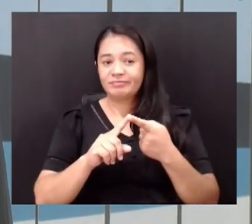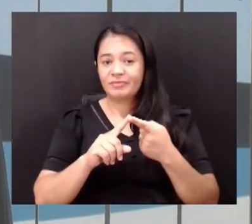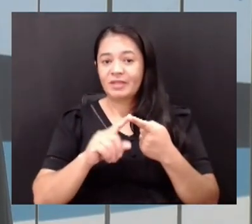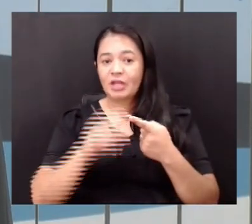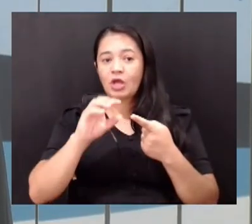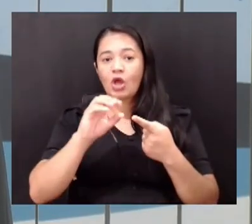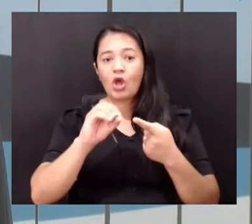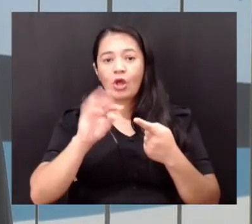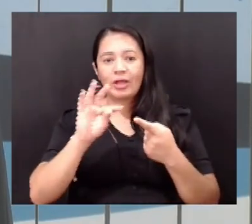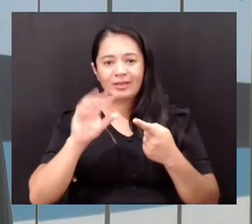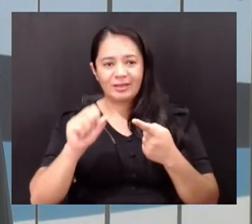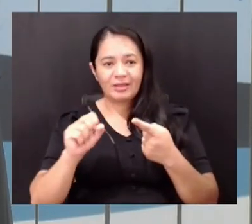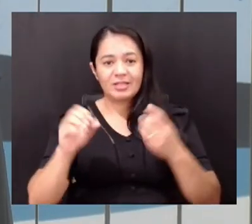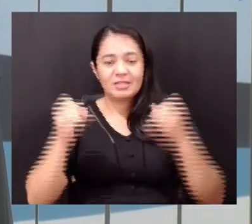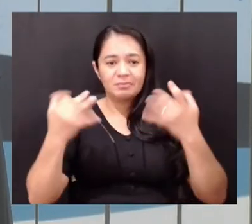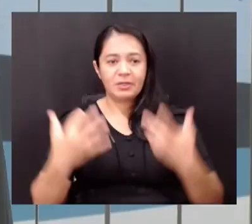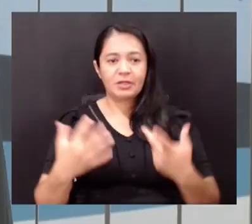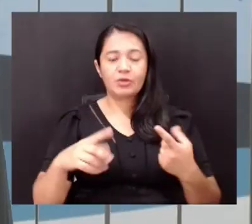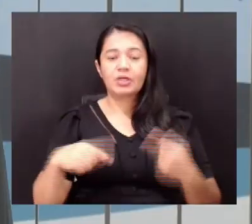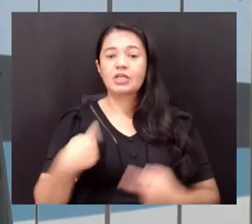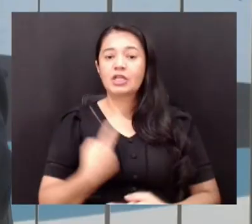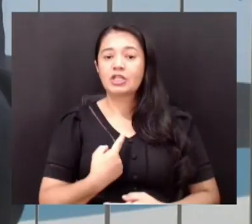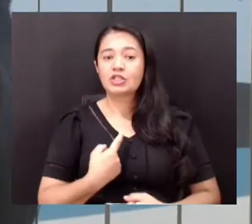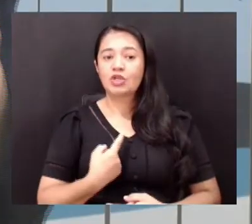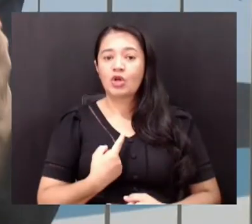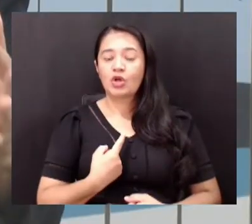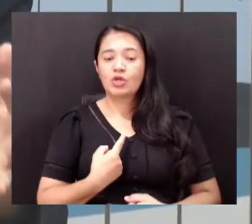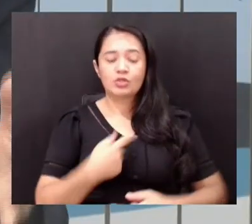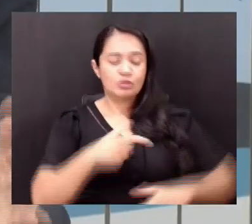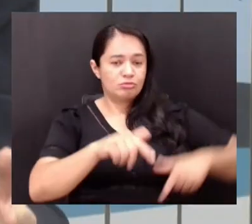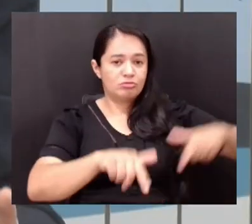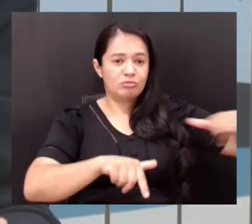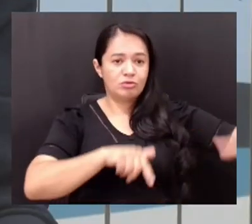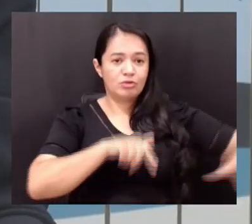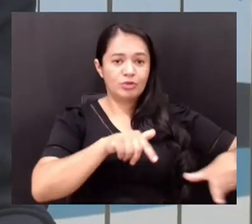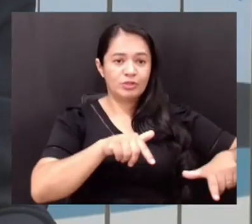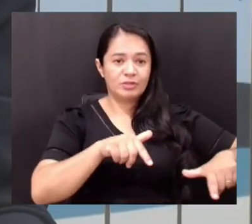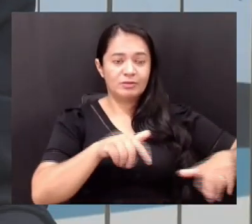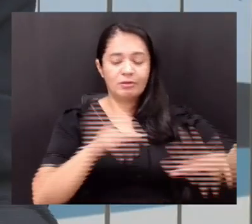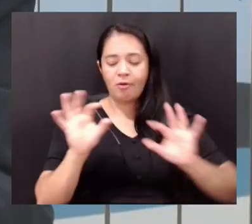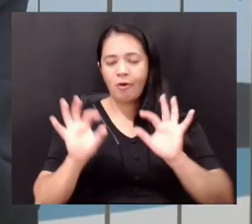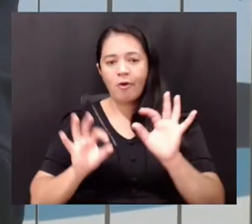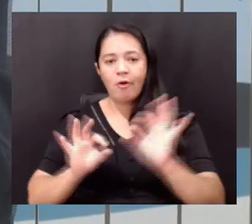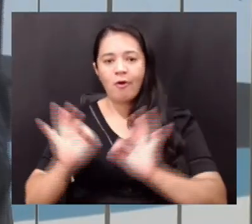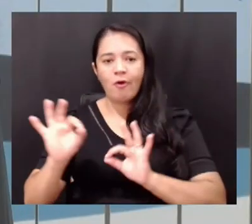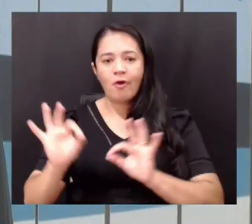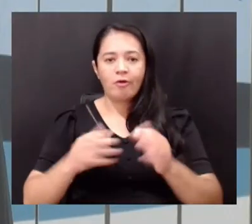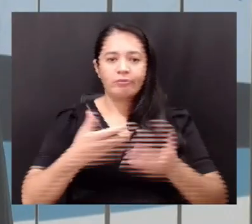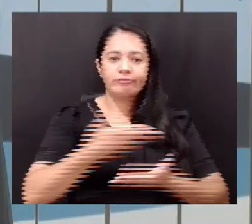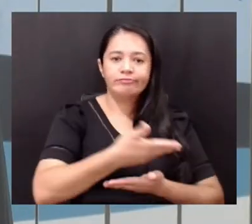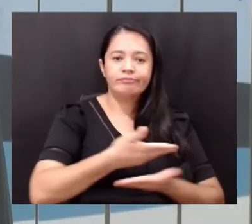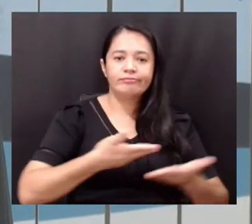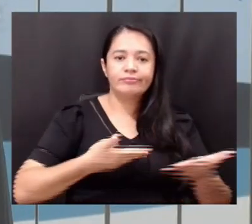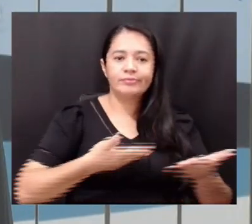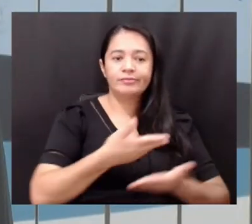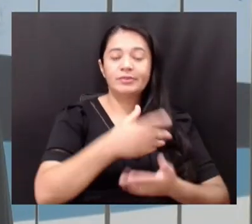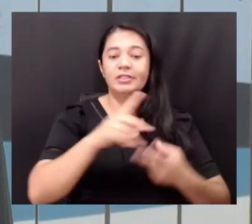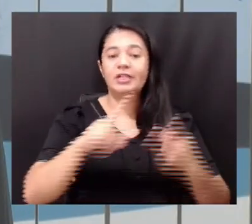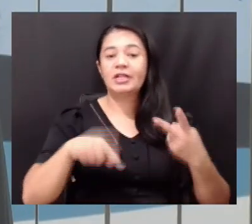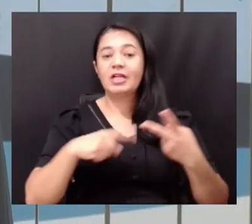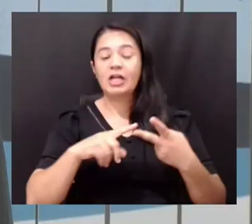entre as nossas condições de trabalho, organização desse trabalho, a nossa